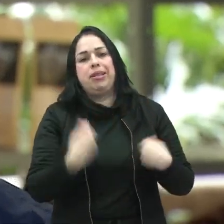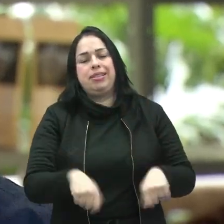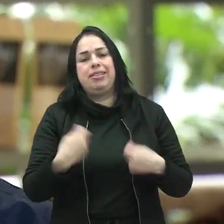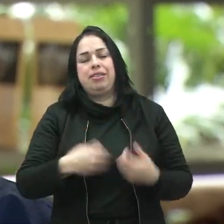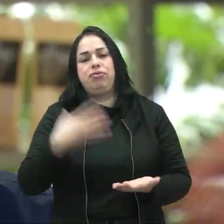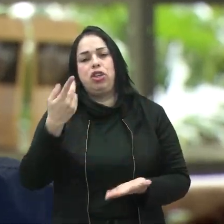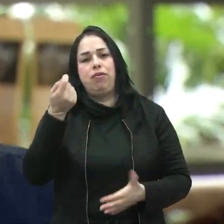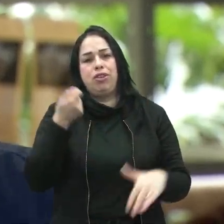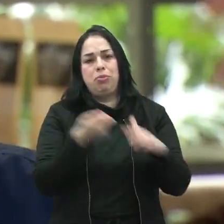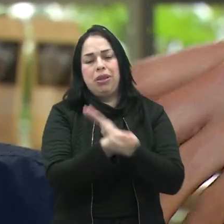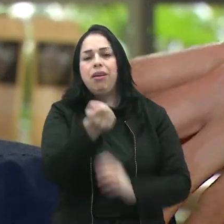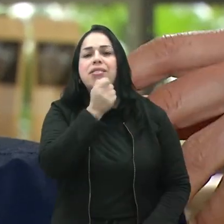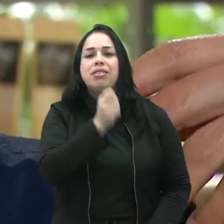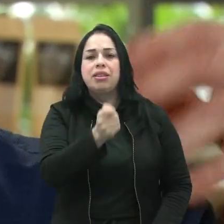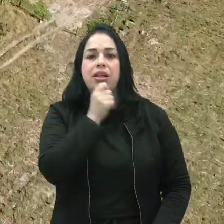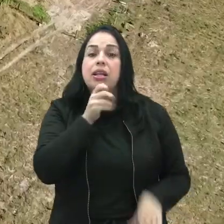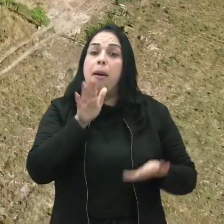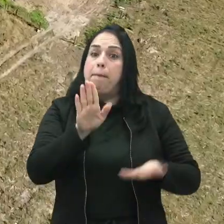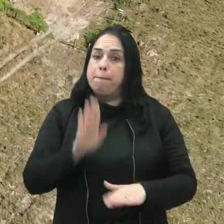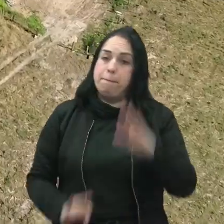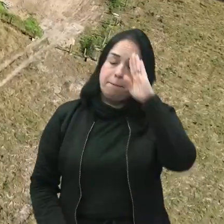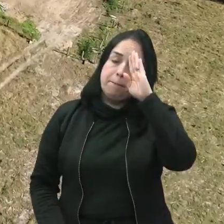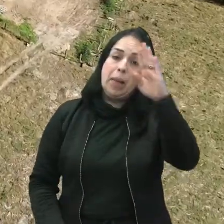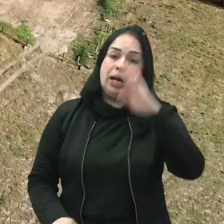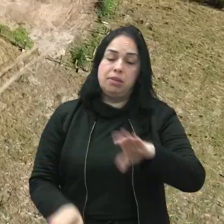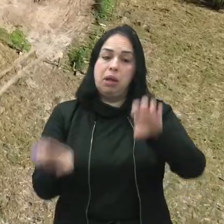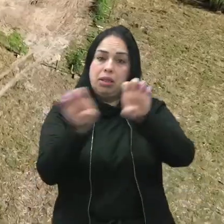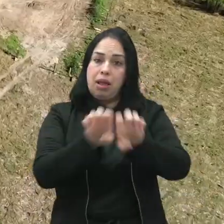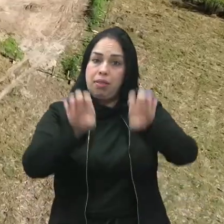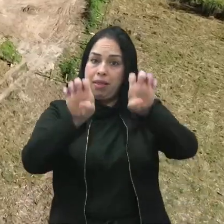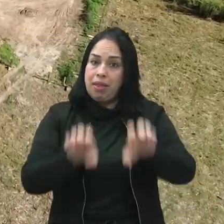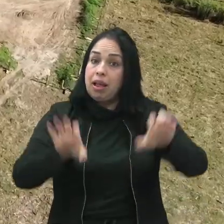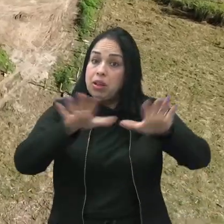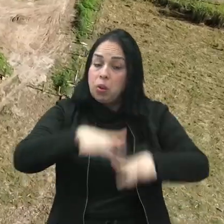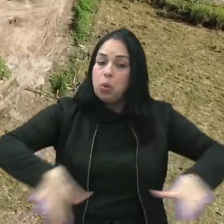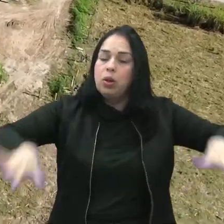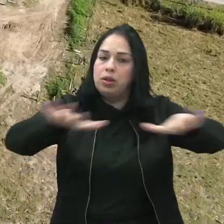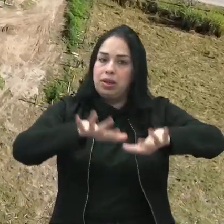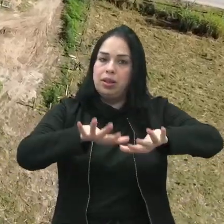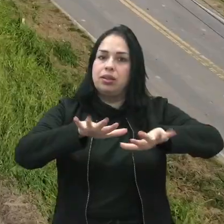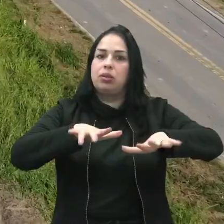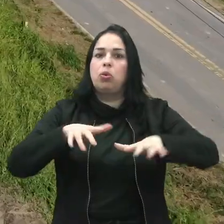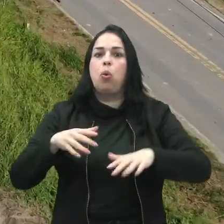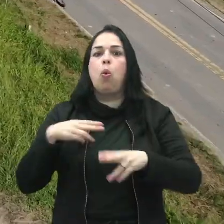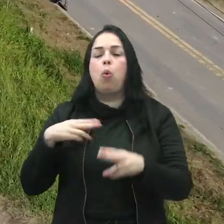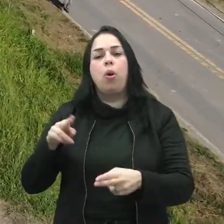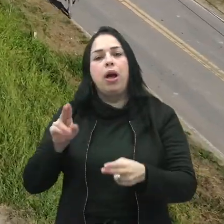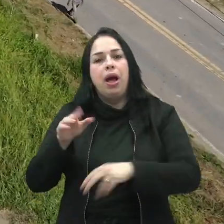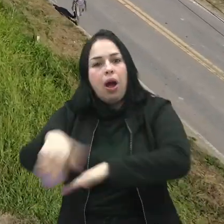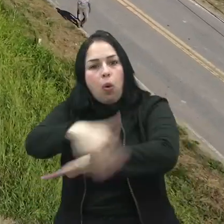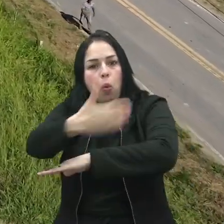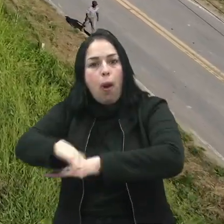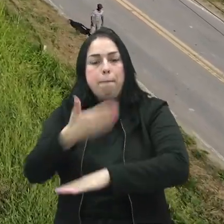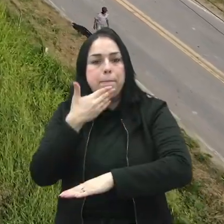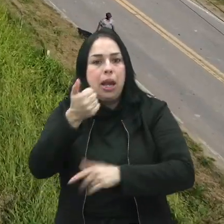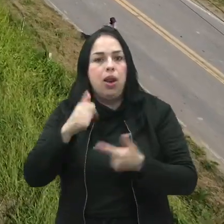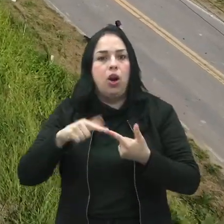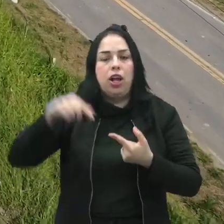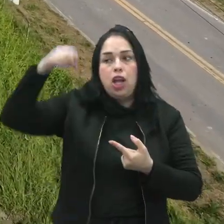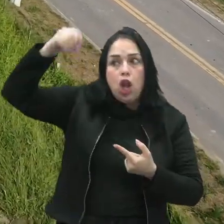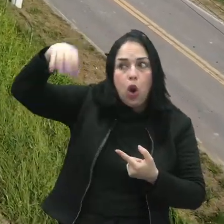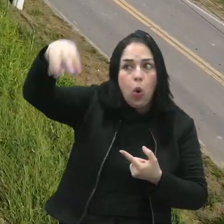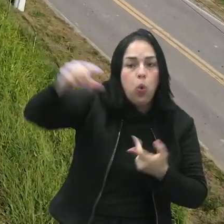preciso mais investimento no setor, principalmente na infraestrutura do campo, com melhores estradas,